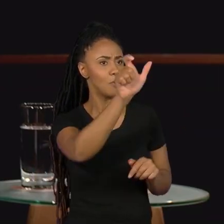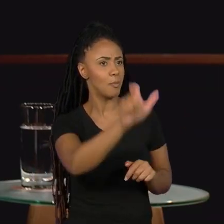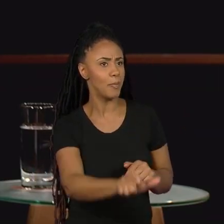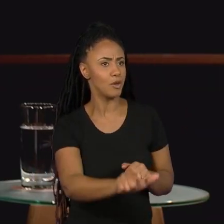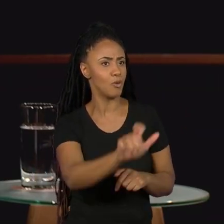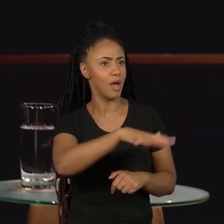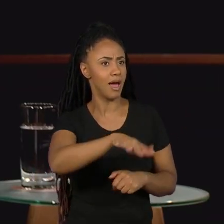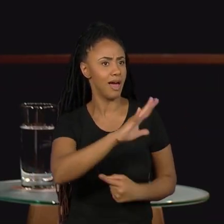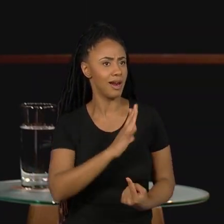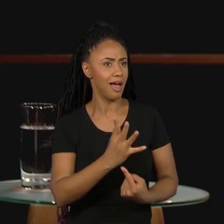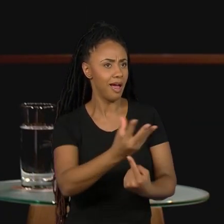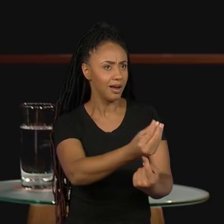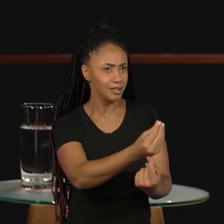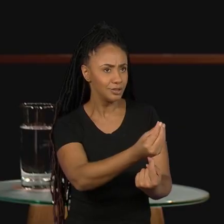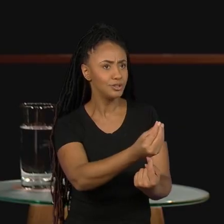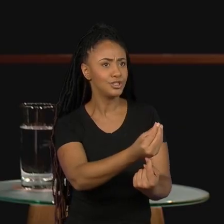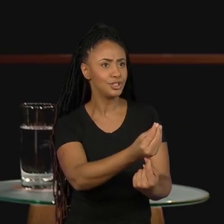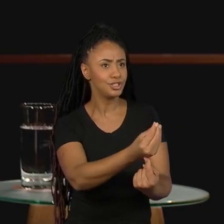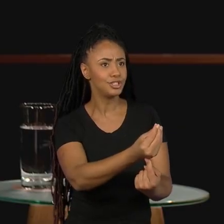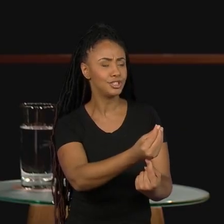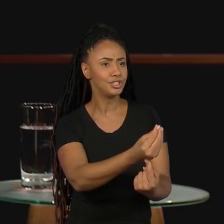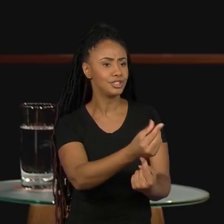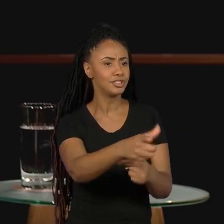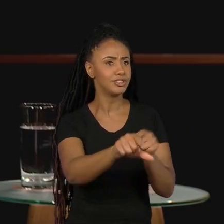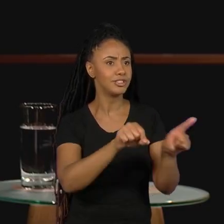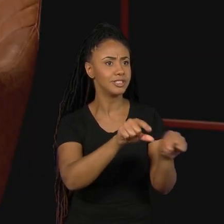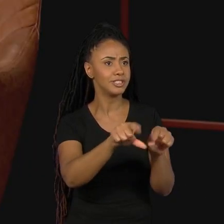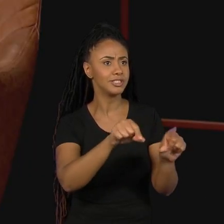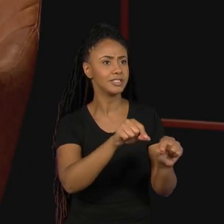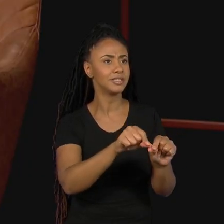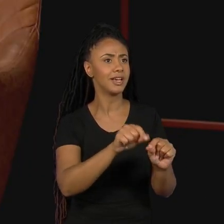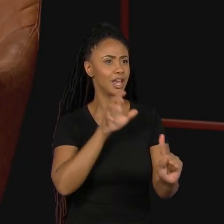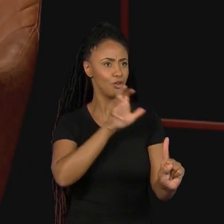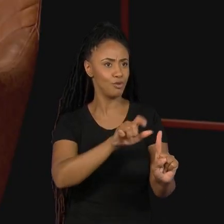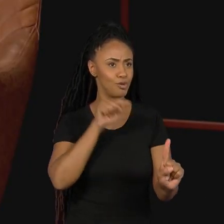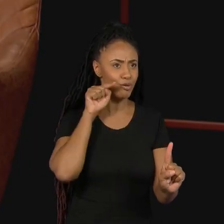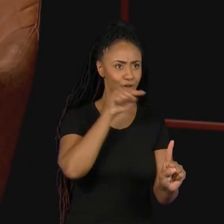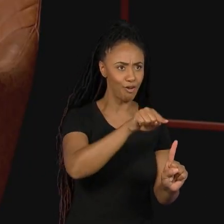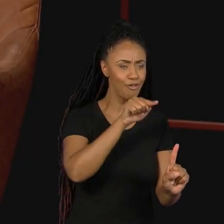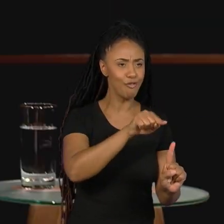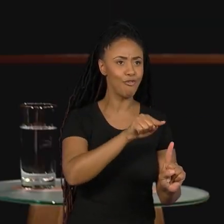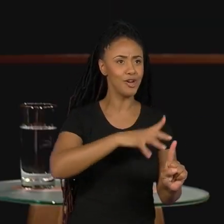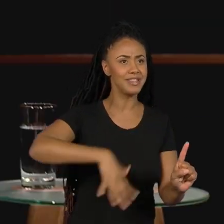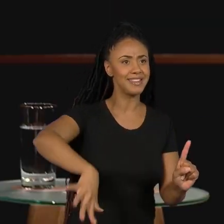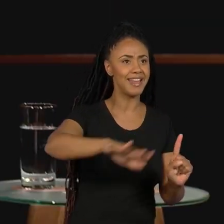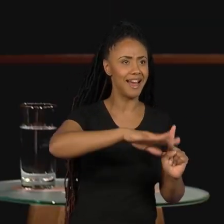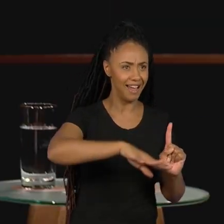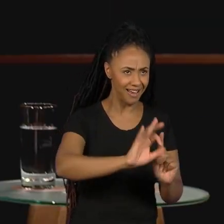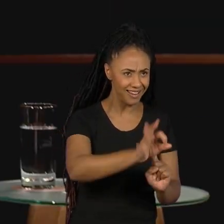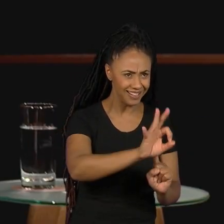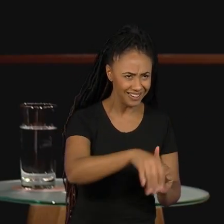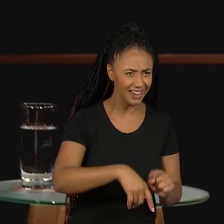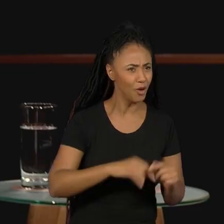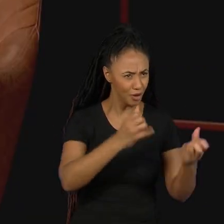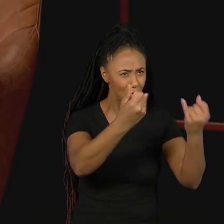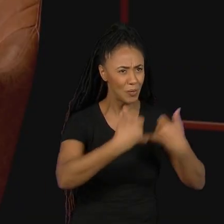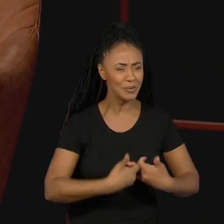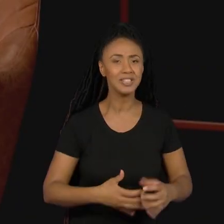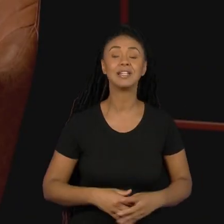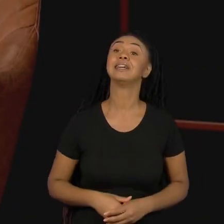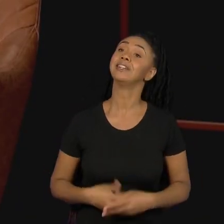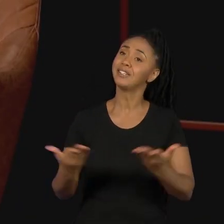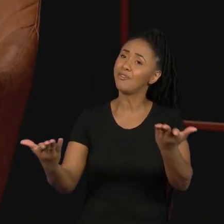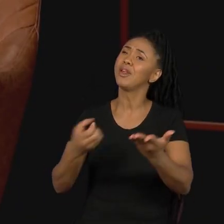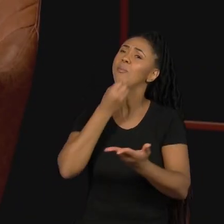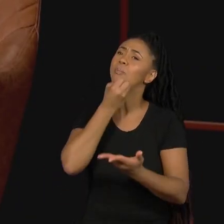arte, que despertou a sua vocação para esse maravilhoso mundo das artes. Olha, me conta isso. Essas coisas é a magia